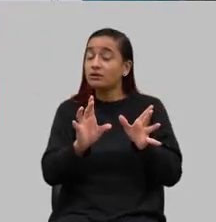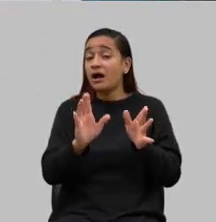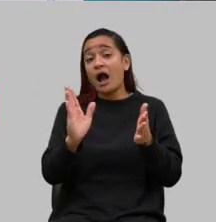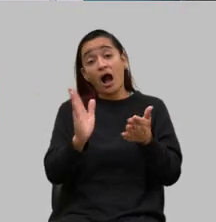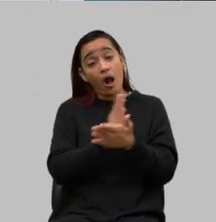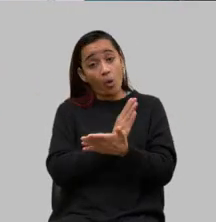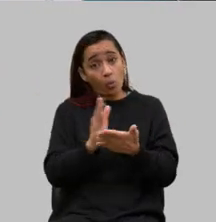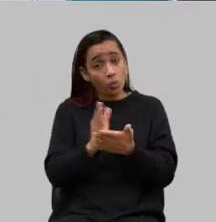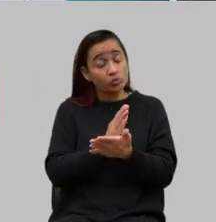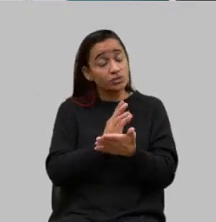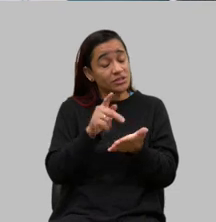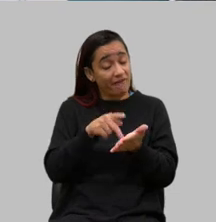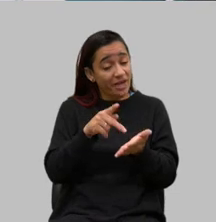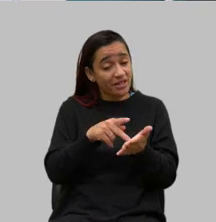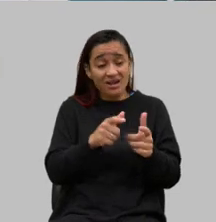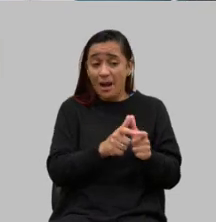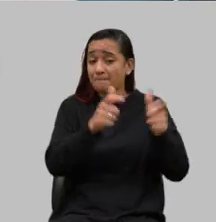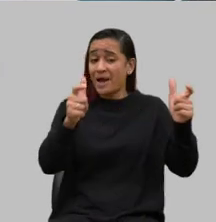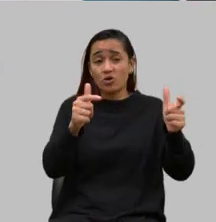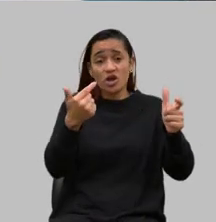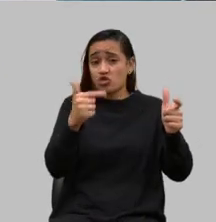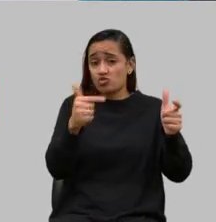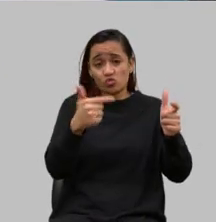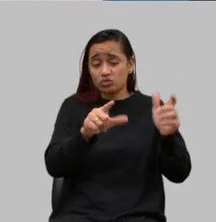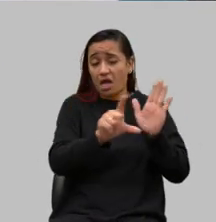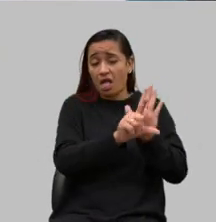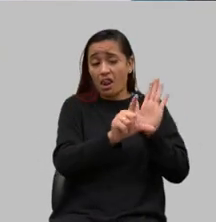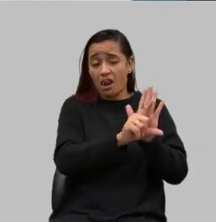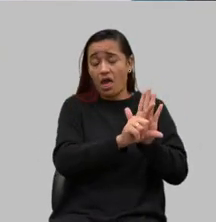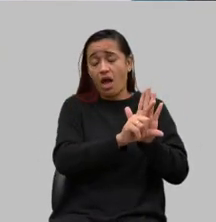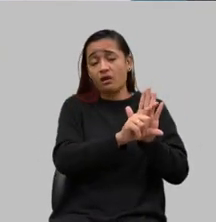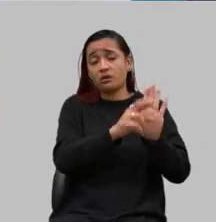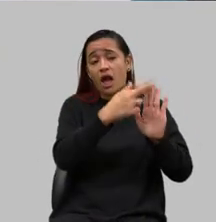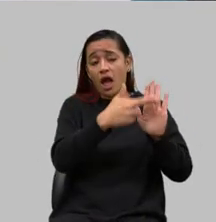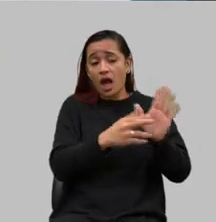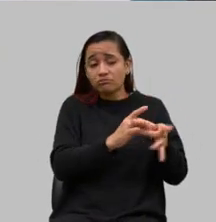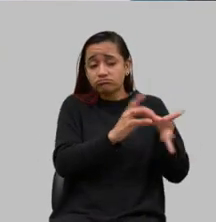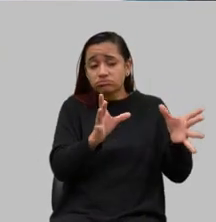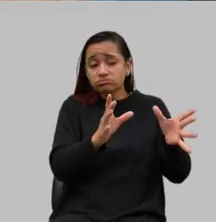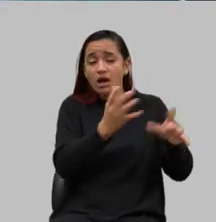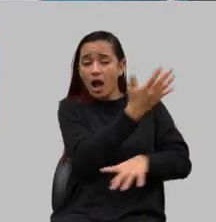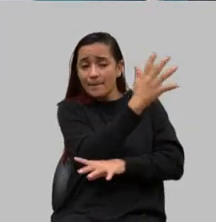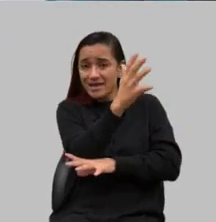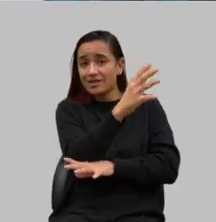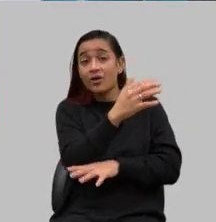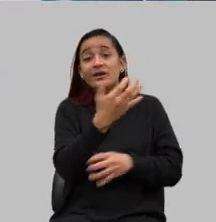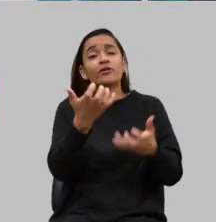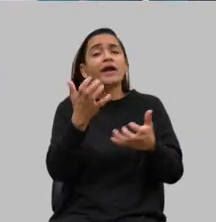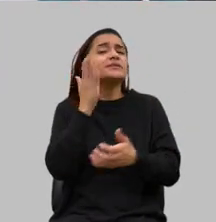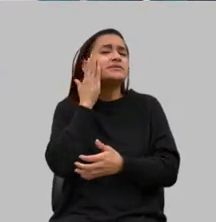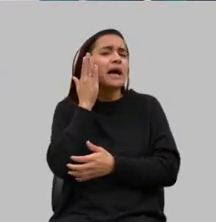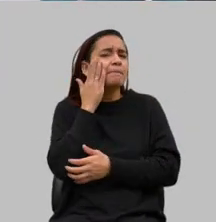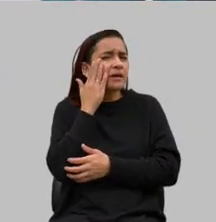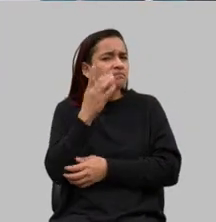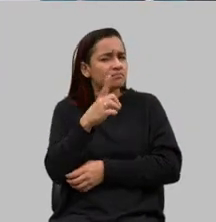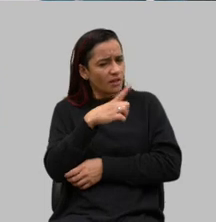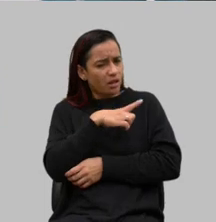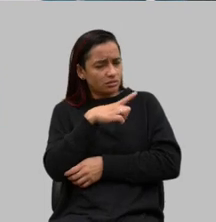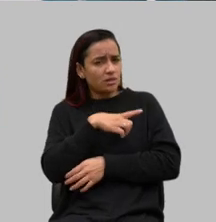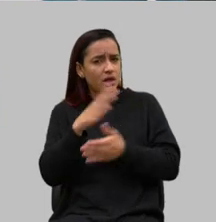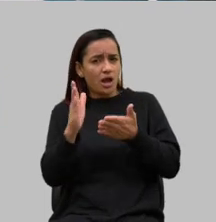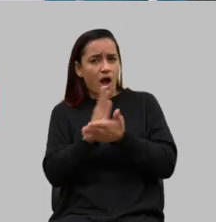não não existe nem o licenciamento ambiental eh saber da secretária se existe algum plano